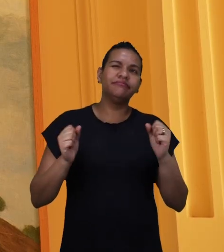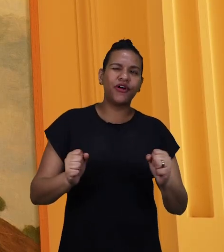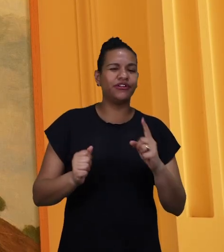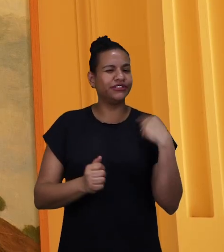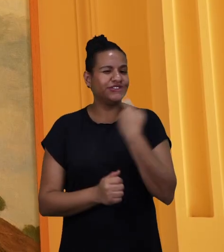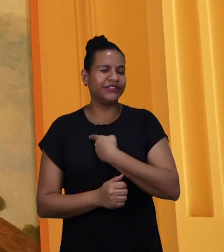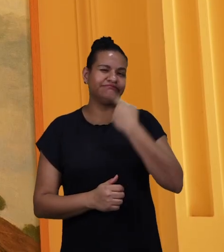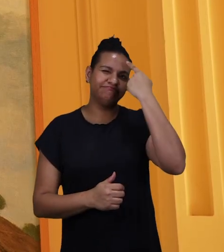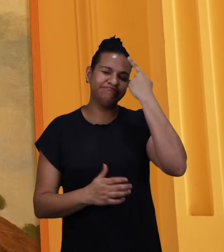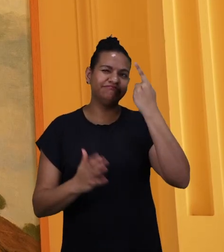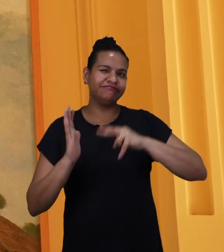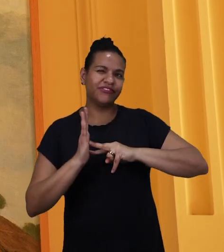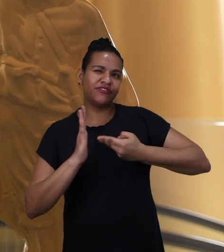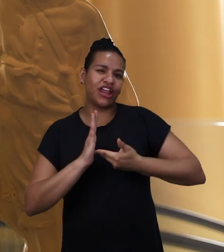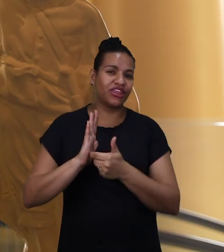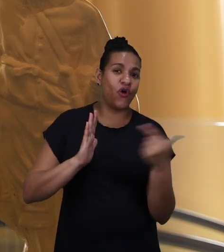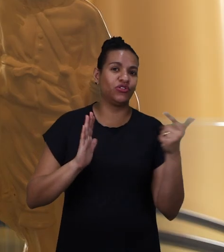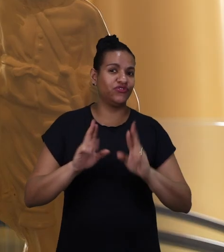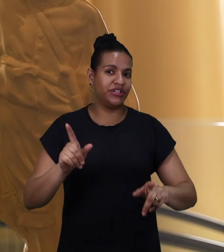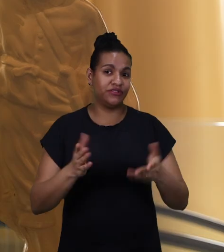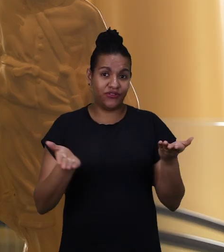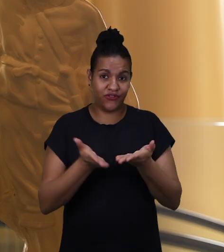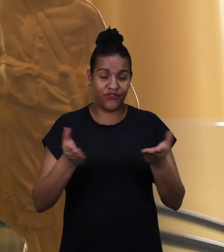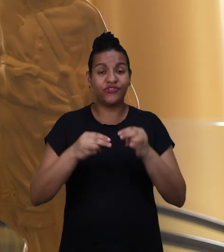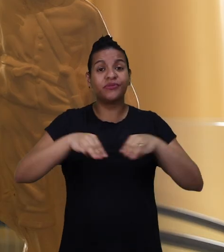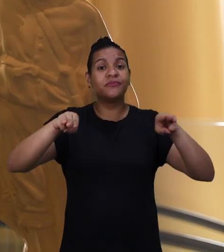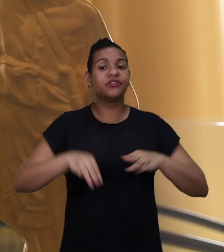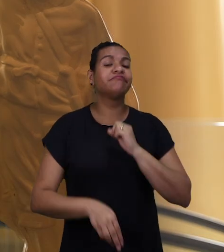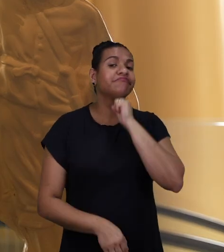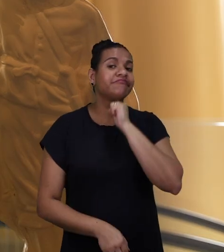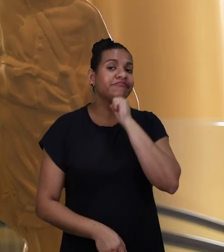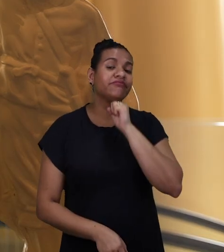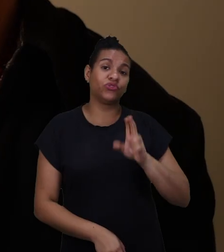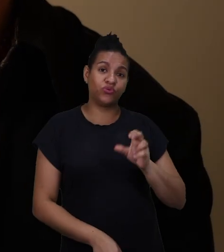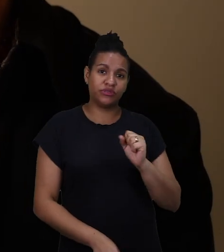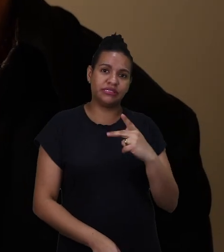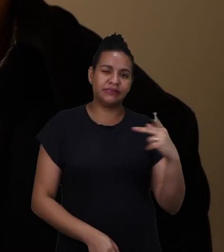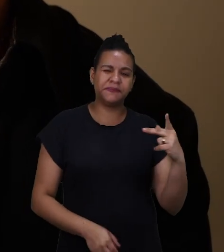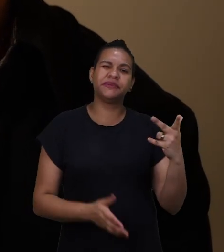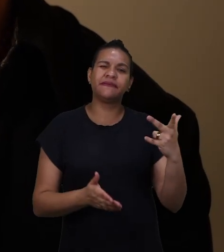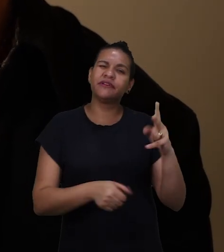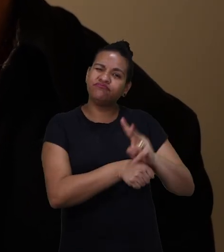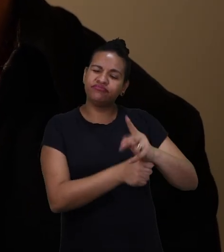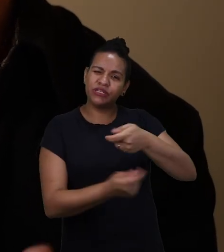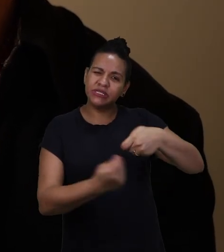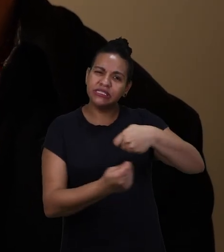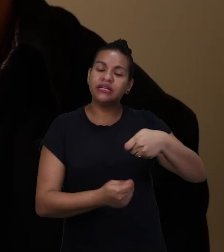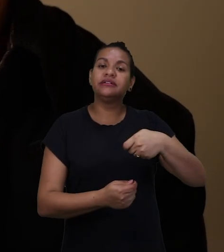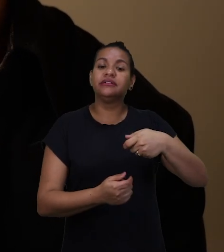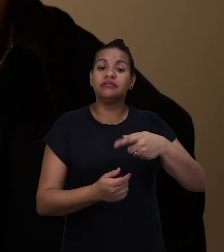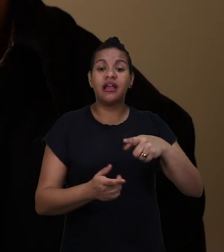gente pode ressignificar. O Museu do Ipiranga, hoje Museu Paulista, administrado pela Universidade